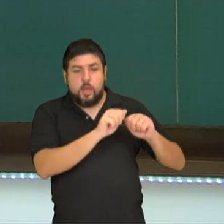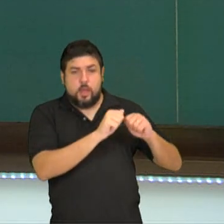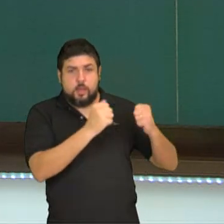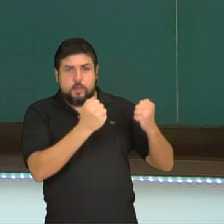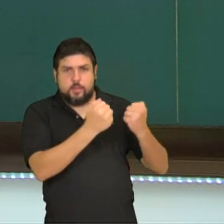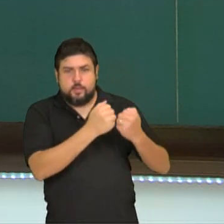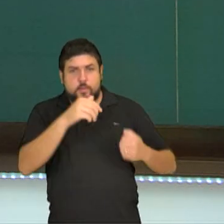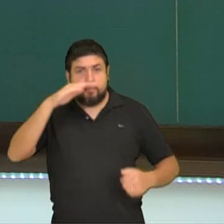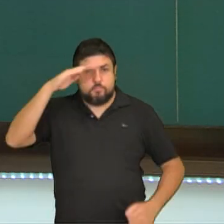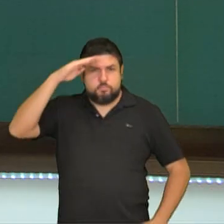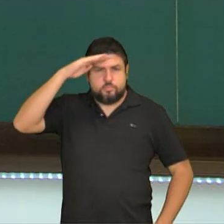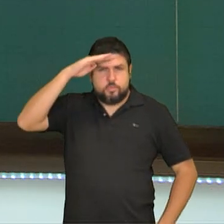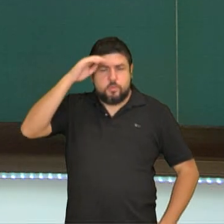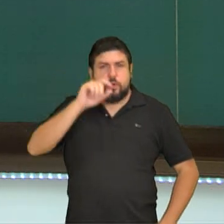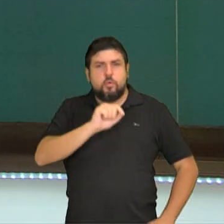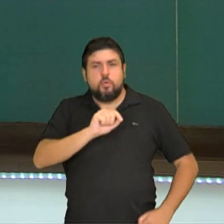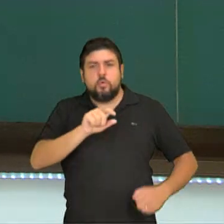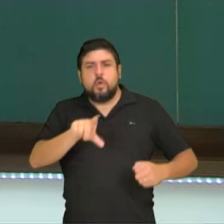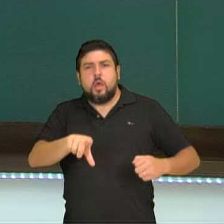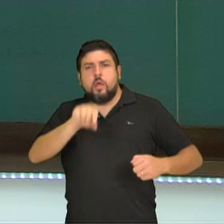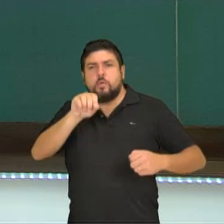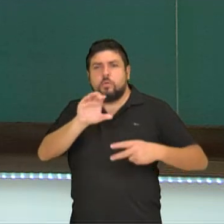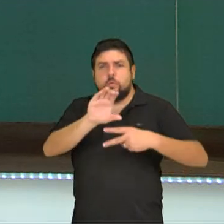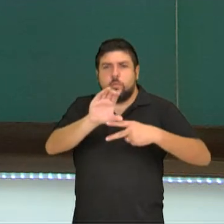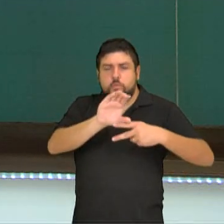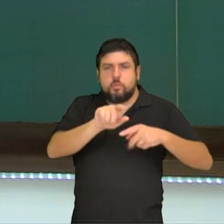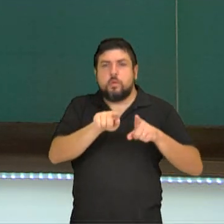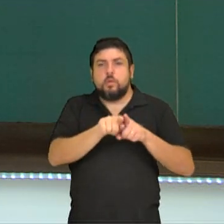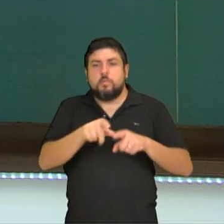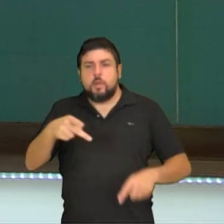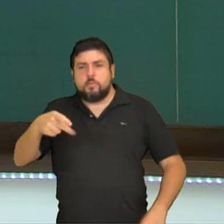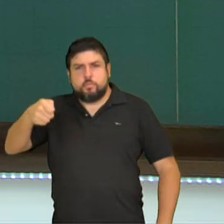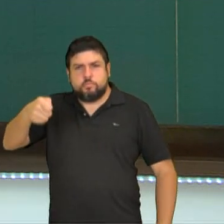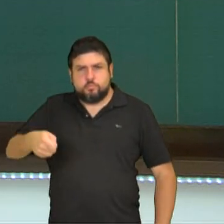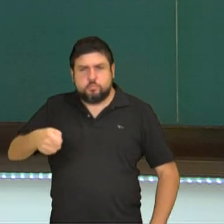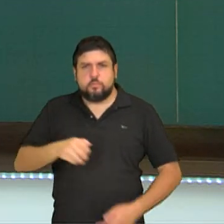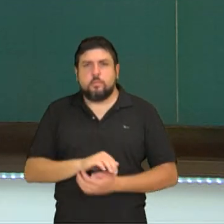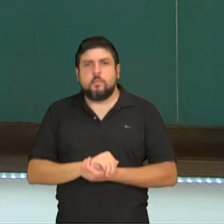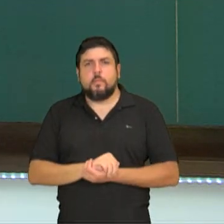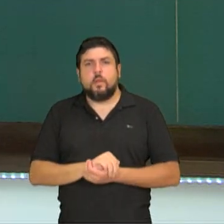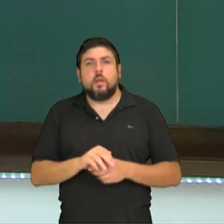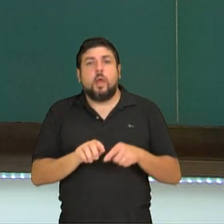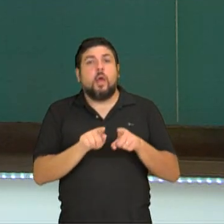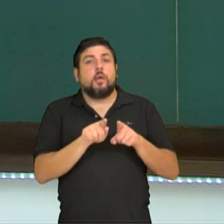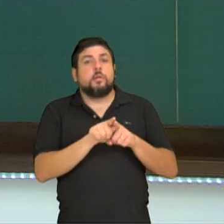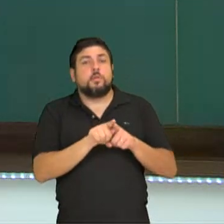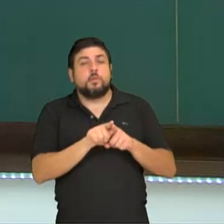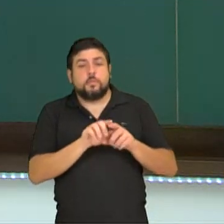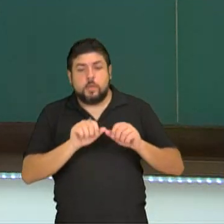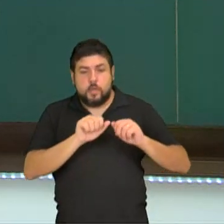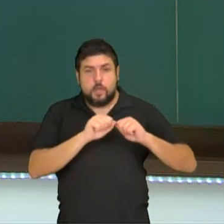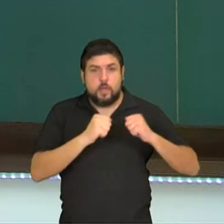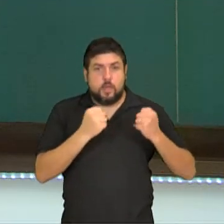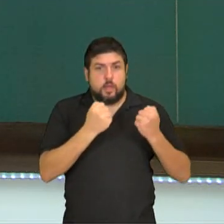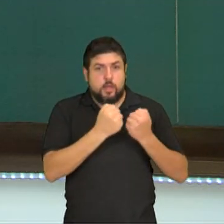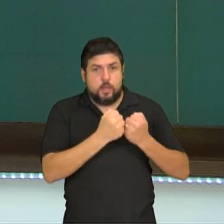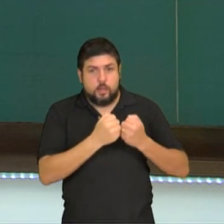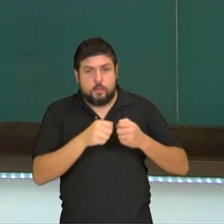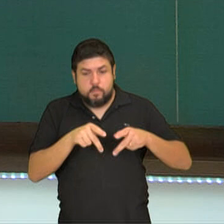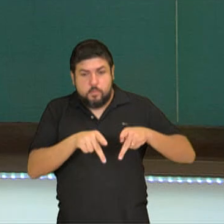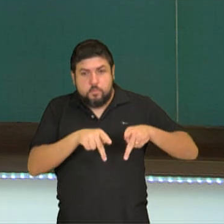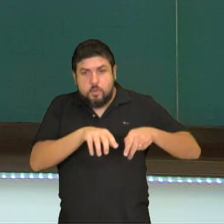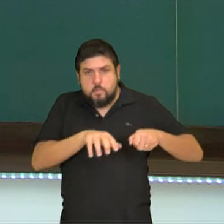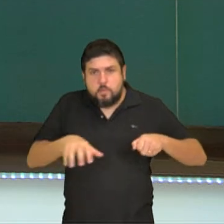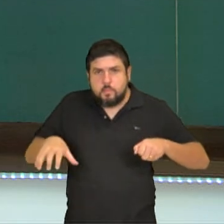também neste período, que vai eleger os cônsules e os pretores, né? A Assembleia das Tribos vai acabar elegendo os questores e os edis, né? Que